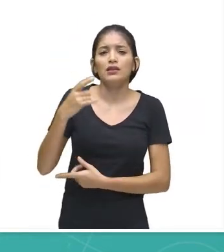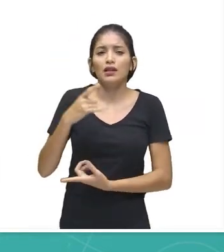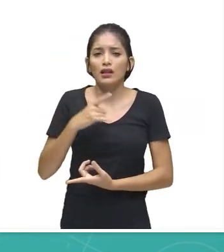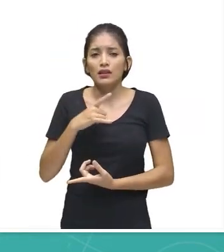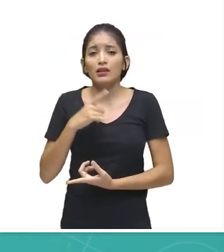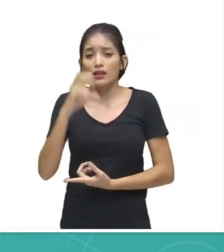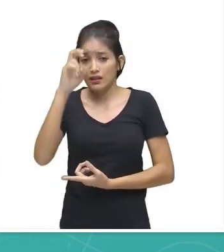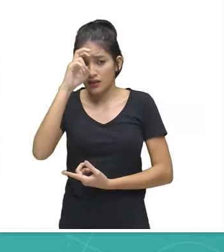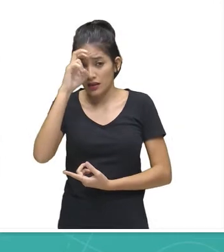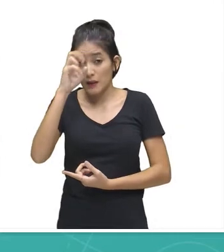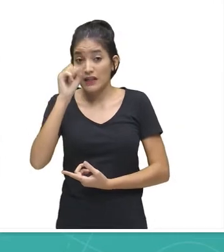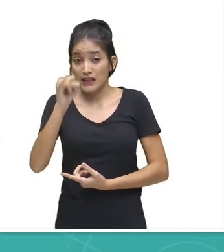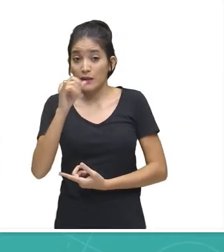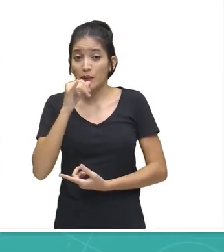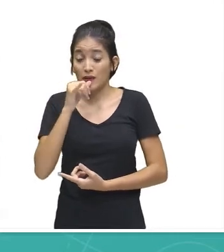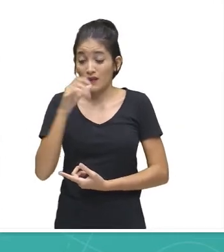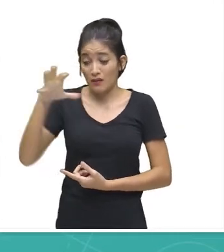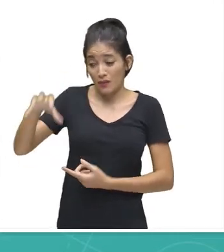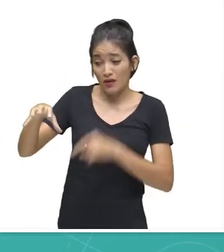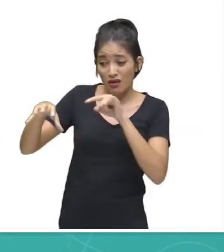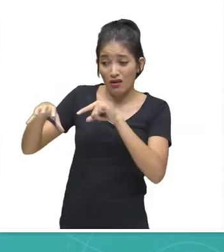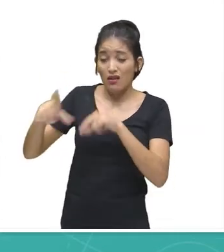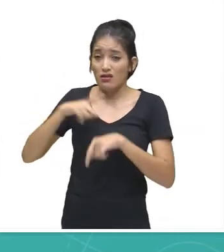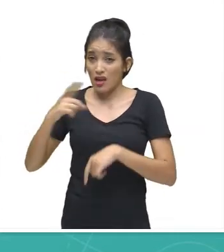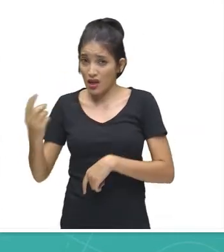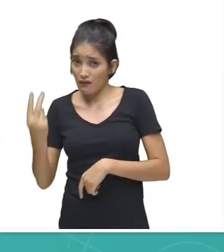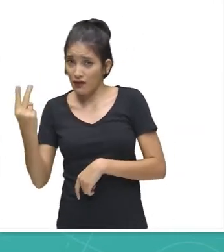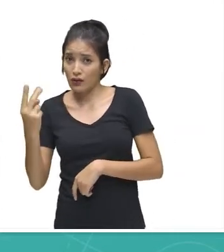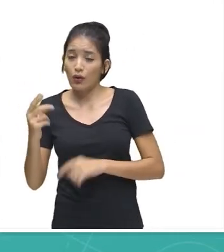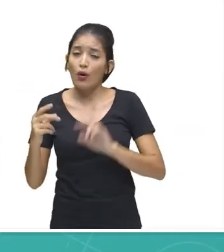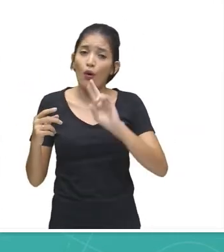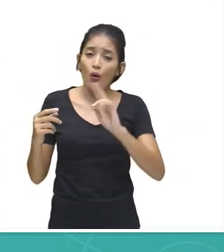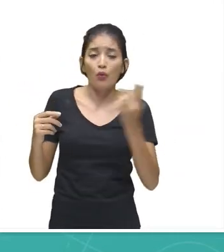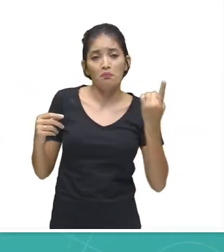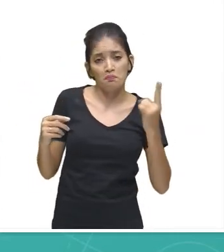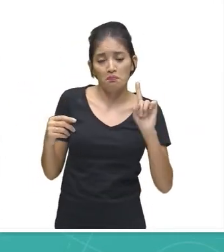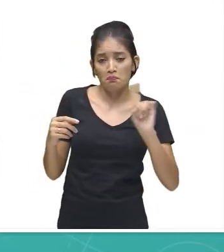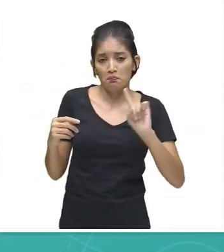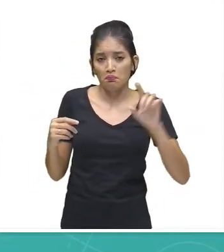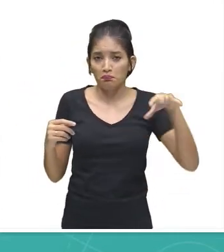se uma coisa tem valor ou não? Então, vamos lá,